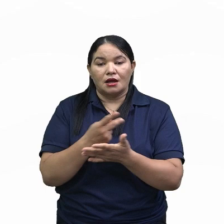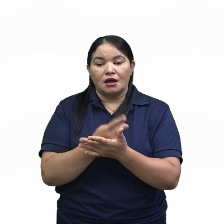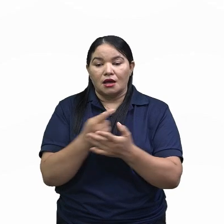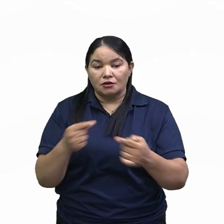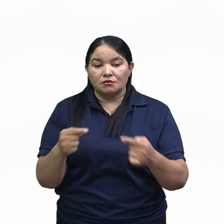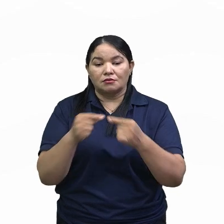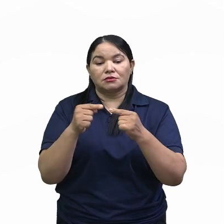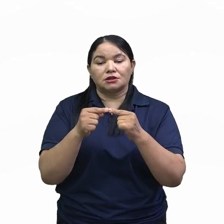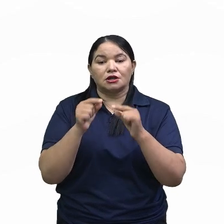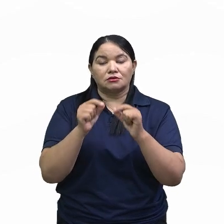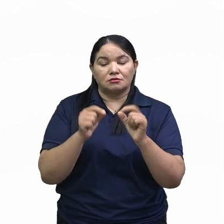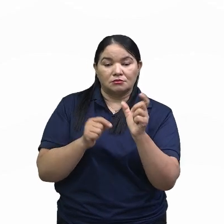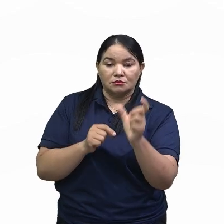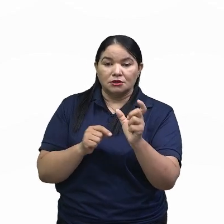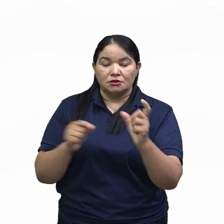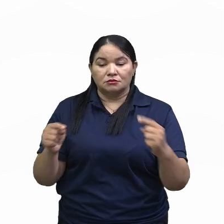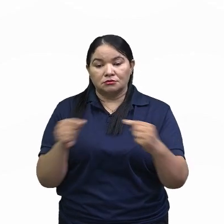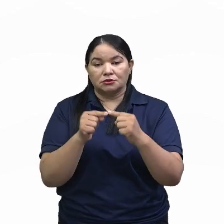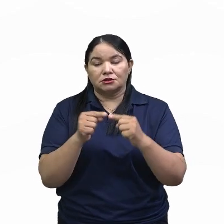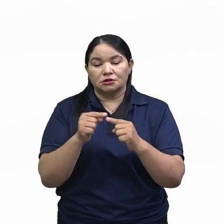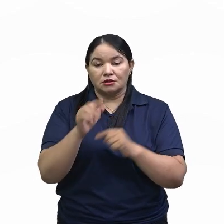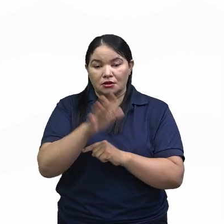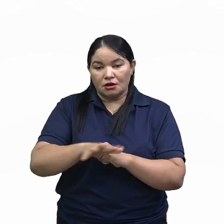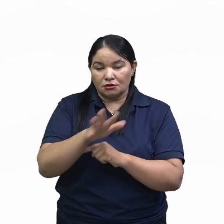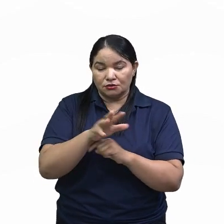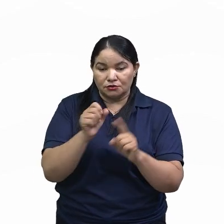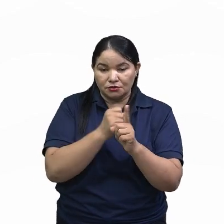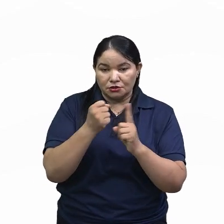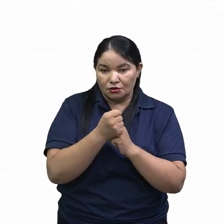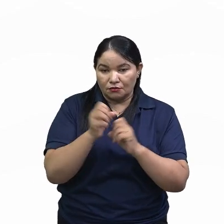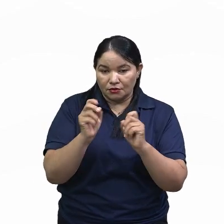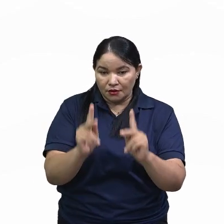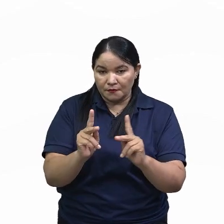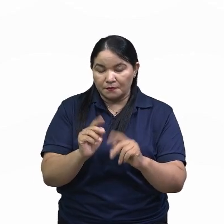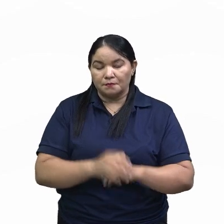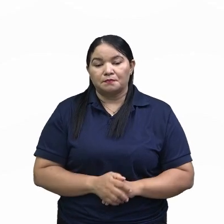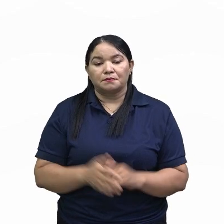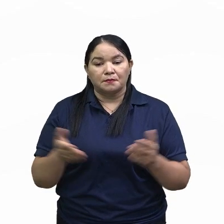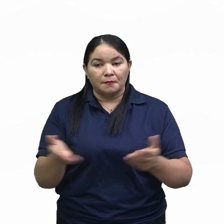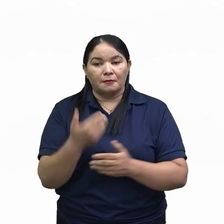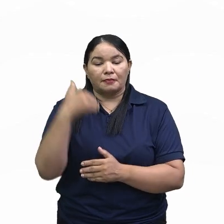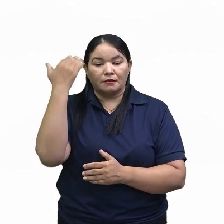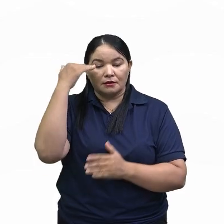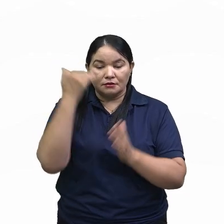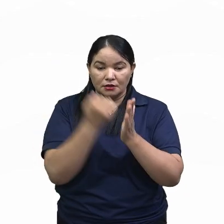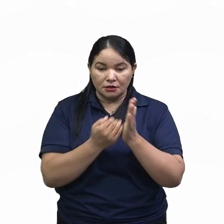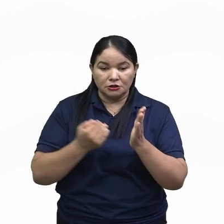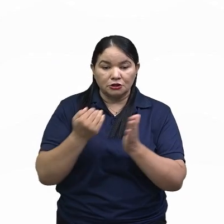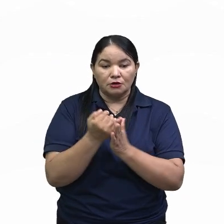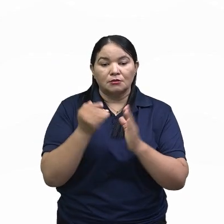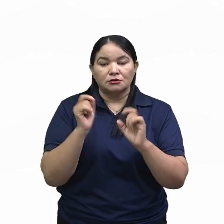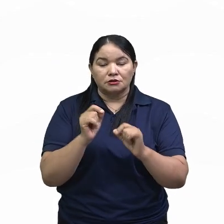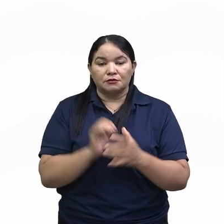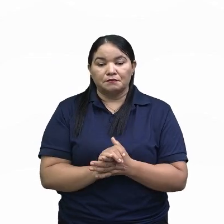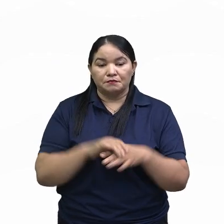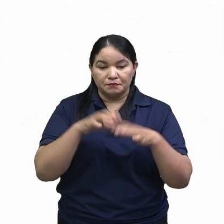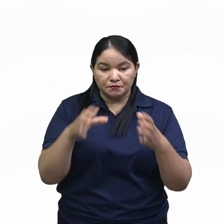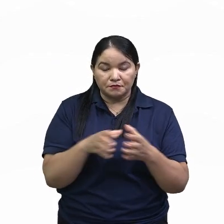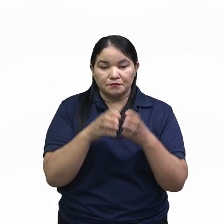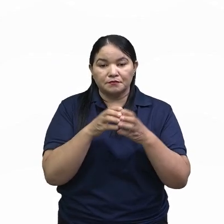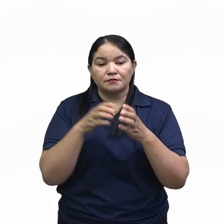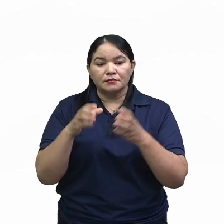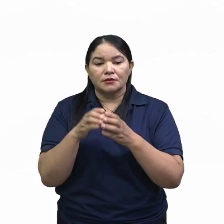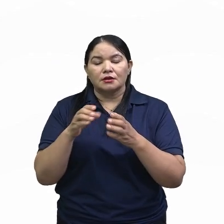aplica essa terminologia no campo social, certo? Aí vamos entender, então, o conceito de etnia,